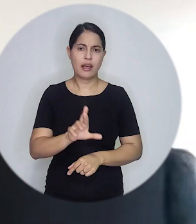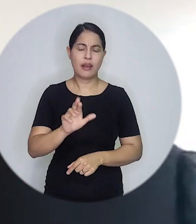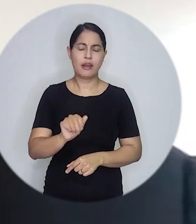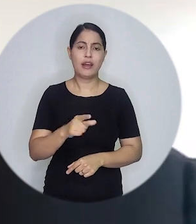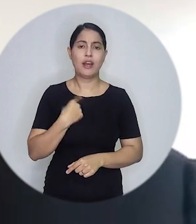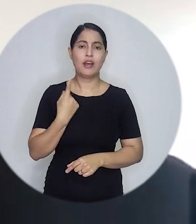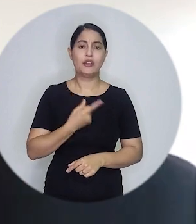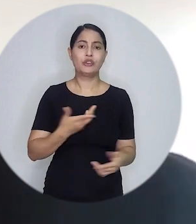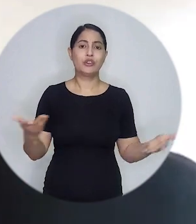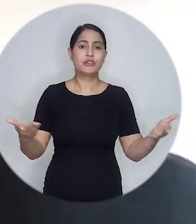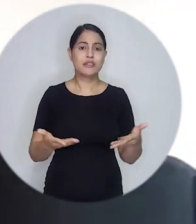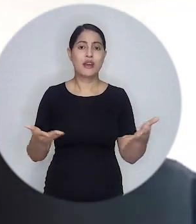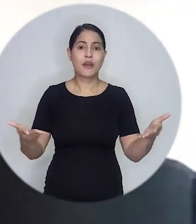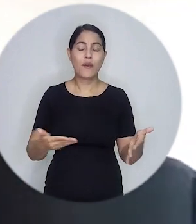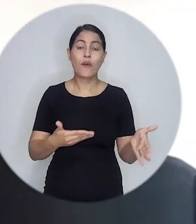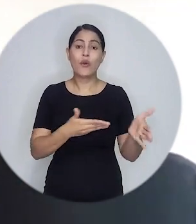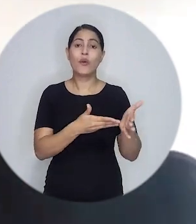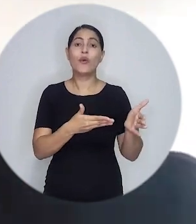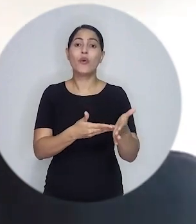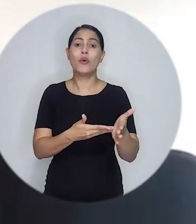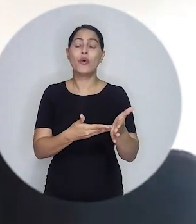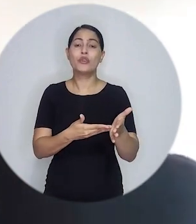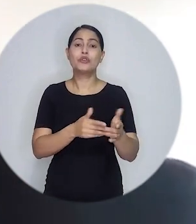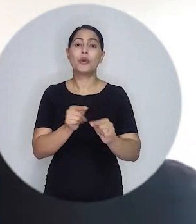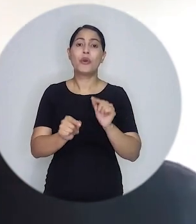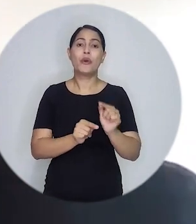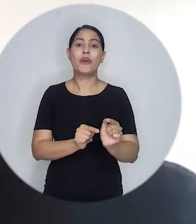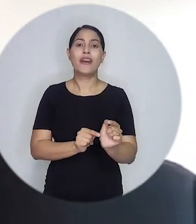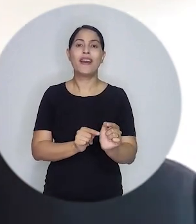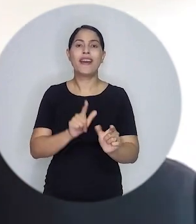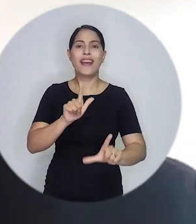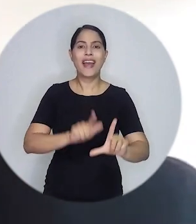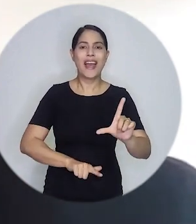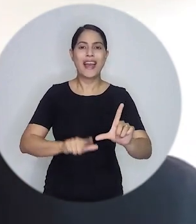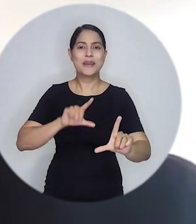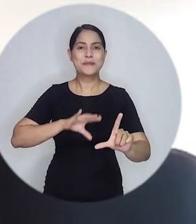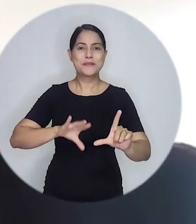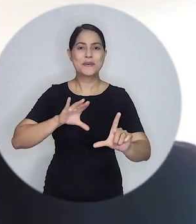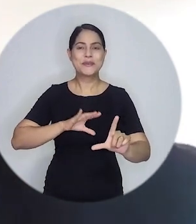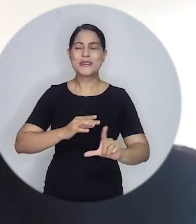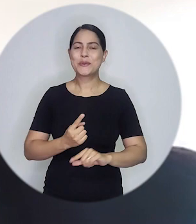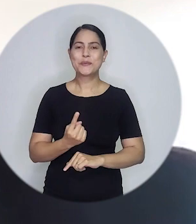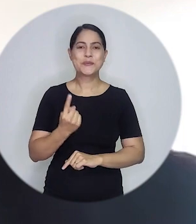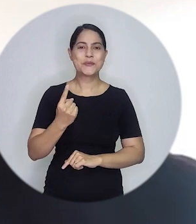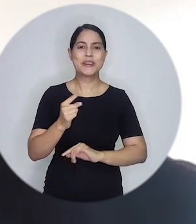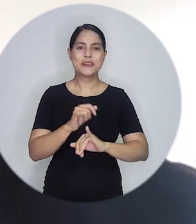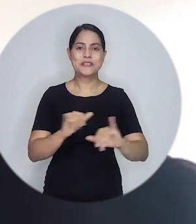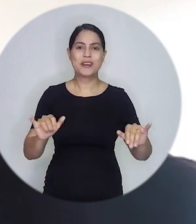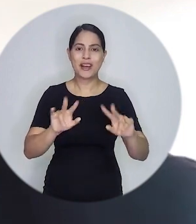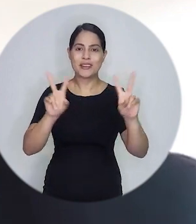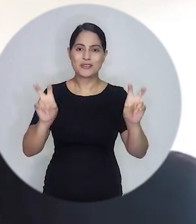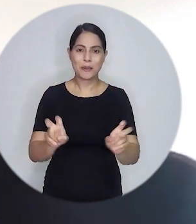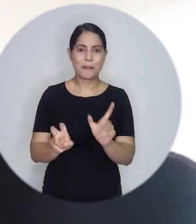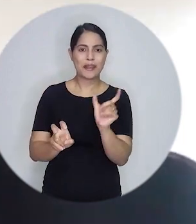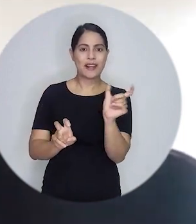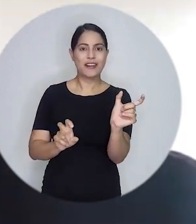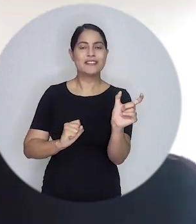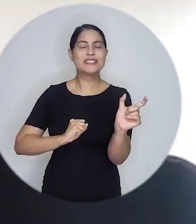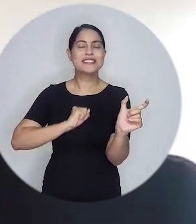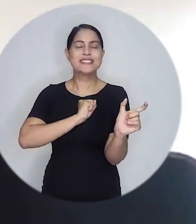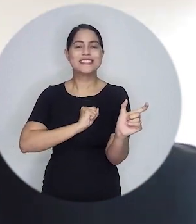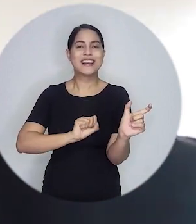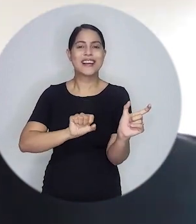professora Laura, a nossa última flor do laço, a nossa linda língua portuguesa, que é a única que tem a